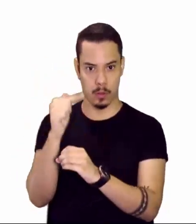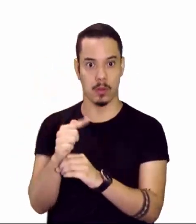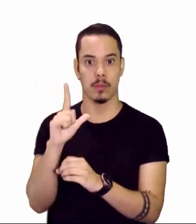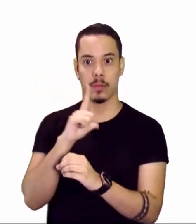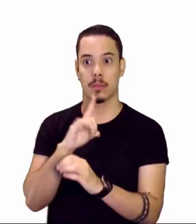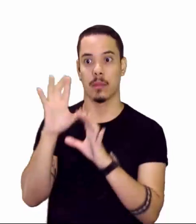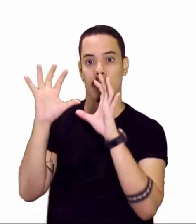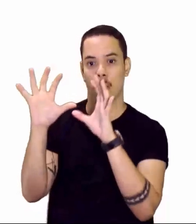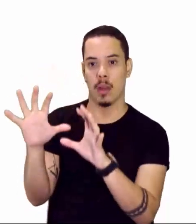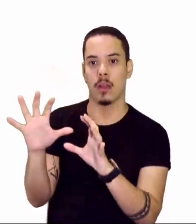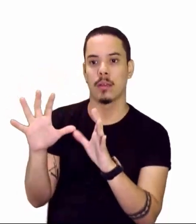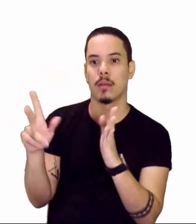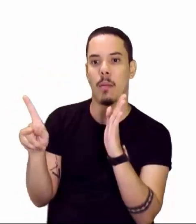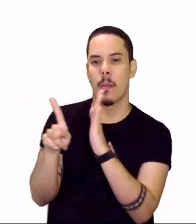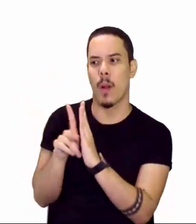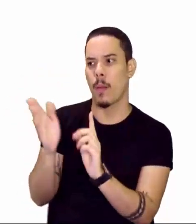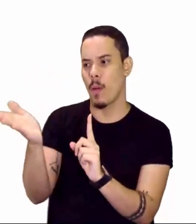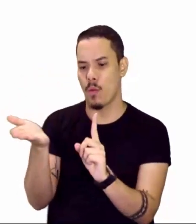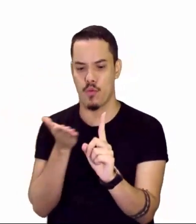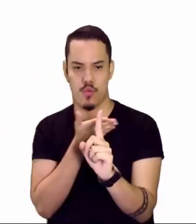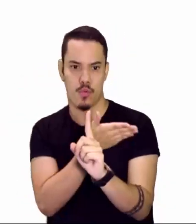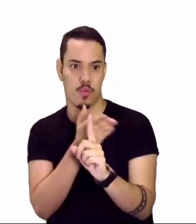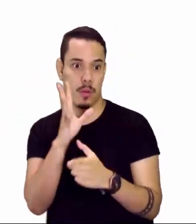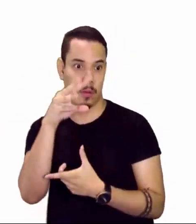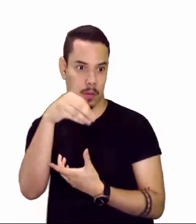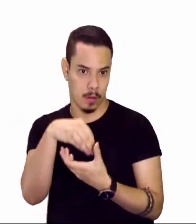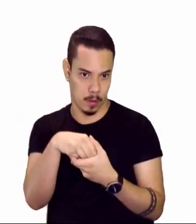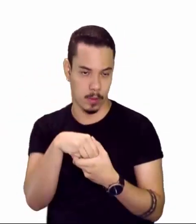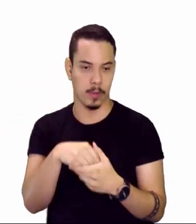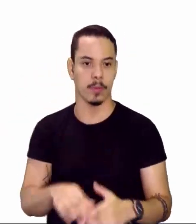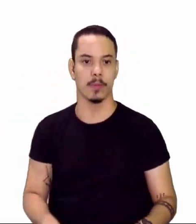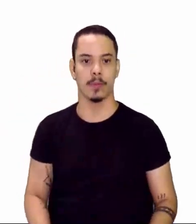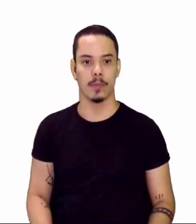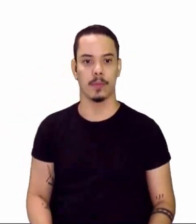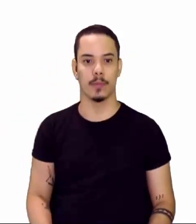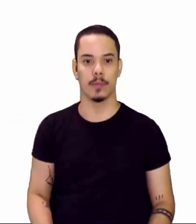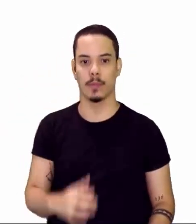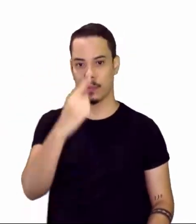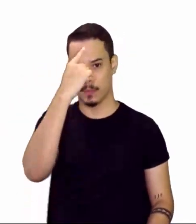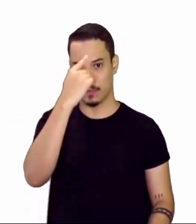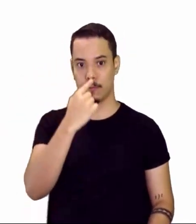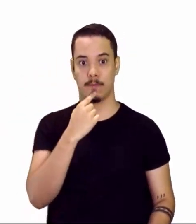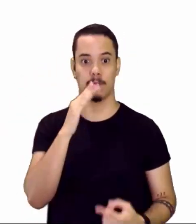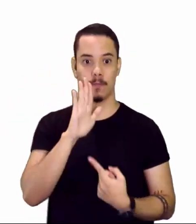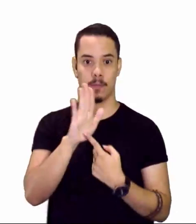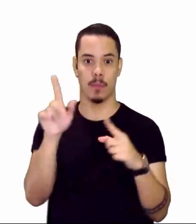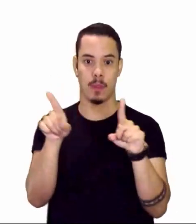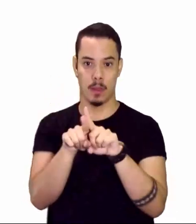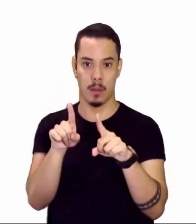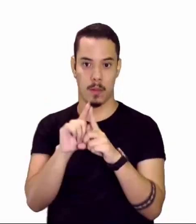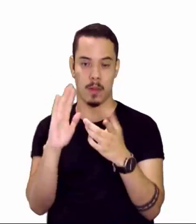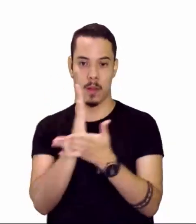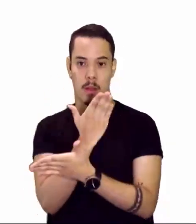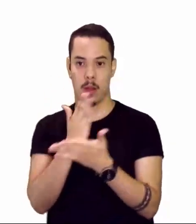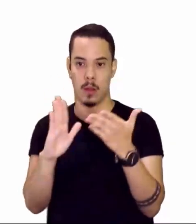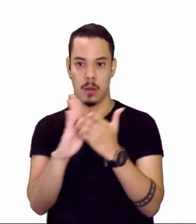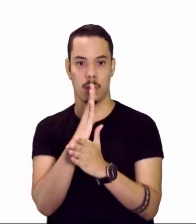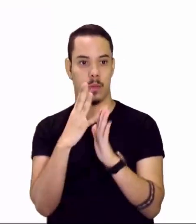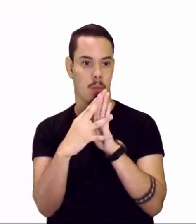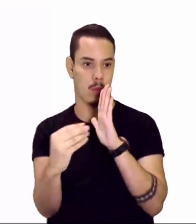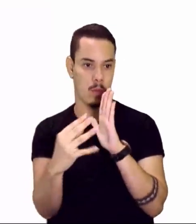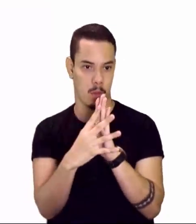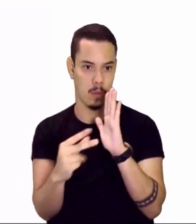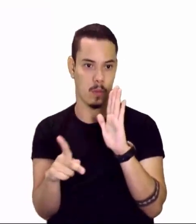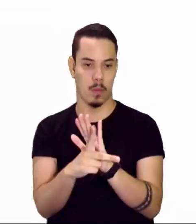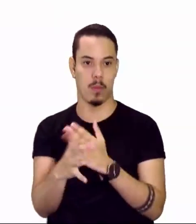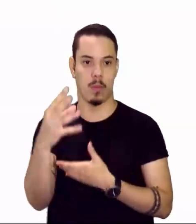atrair elétrons compartilhados nessa ligação. A figura mostra modelos de algumas